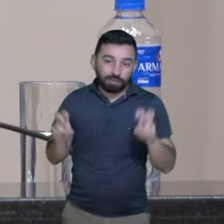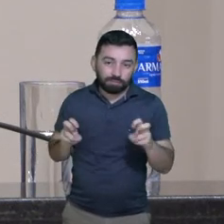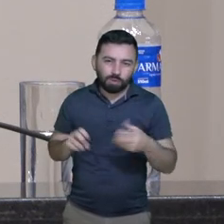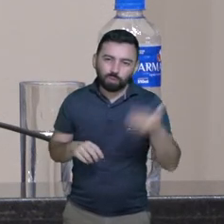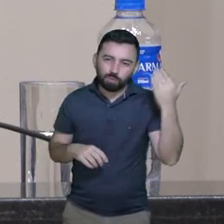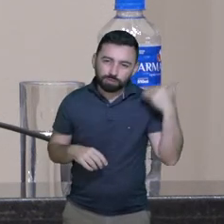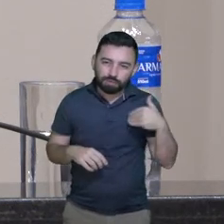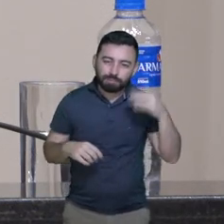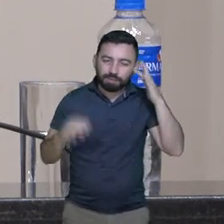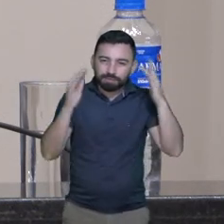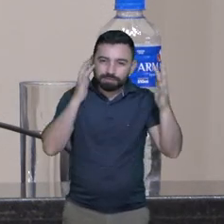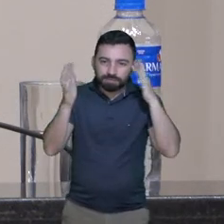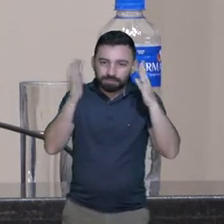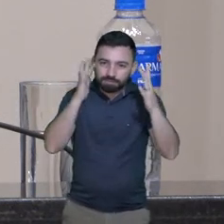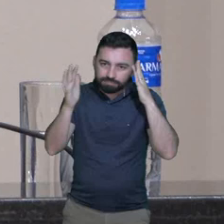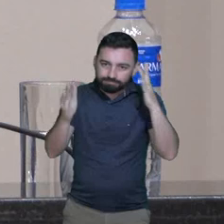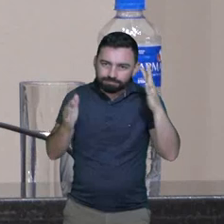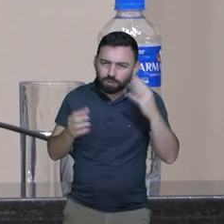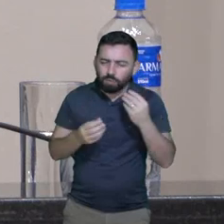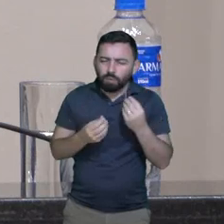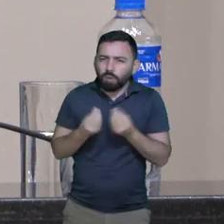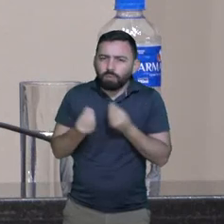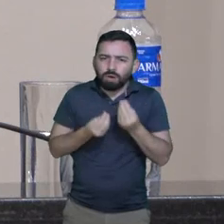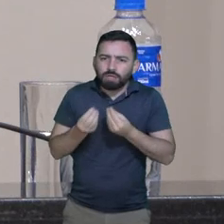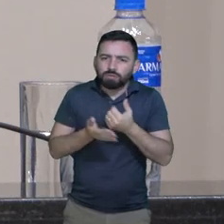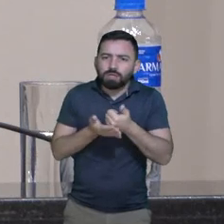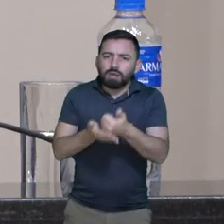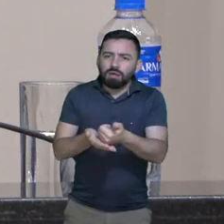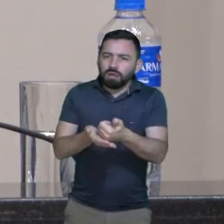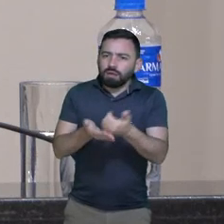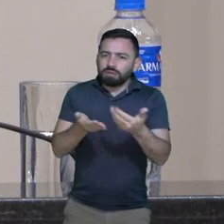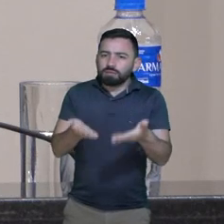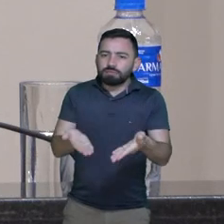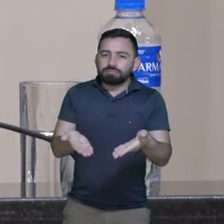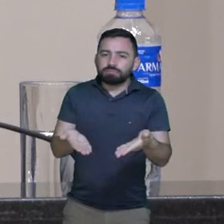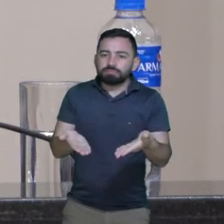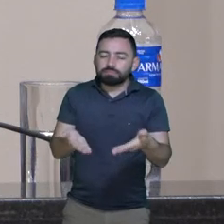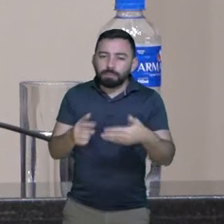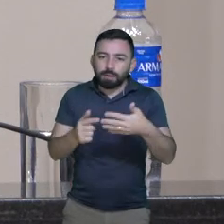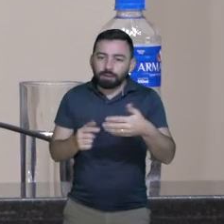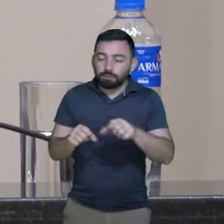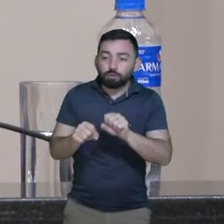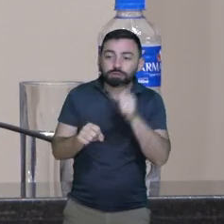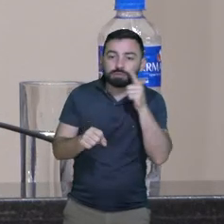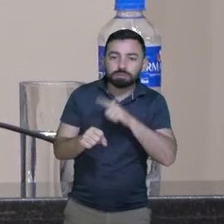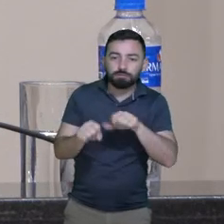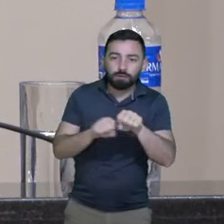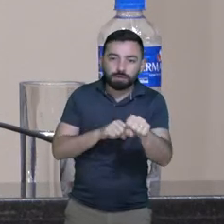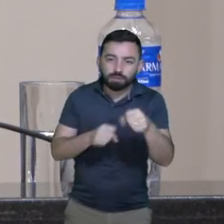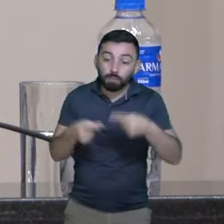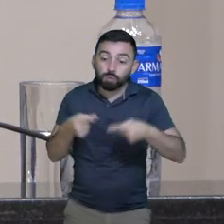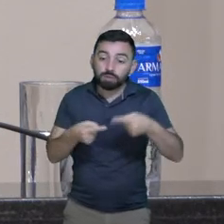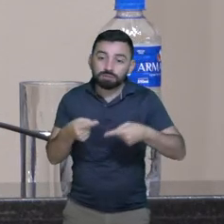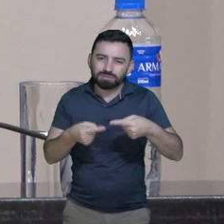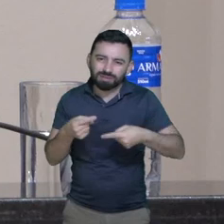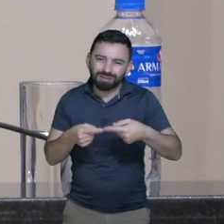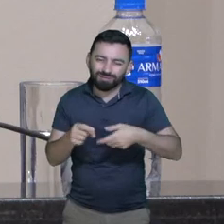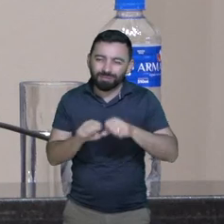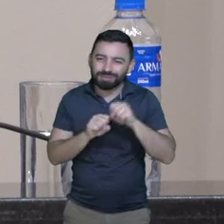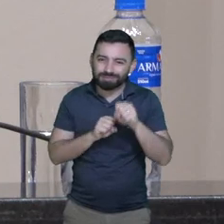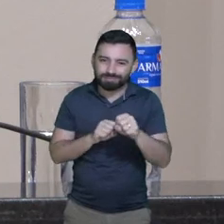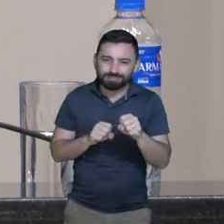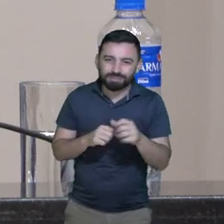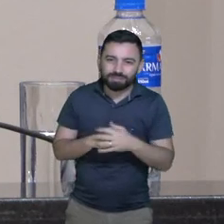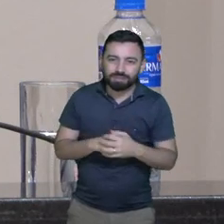né de pensar e subsídios para eh a formação uma política de Formação Talvez